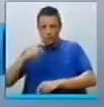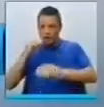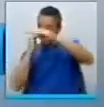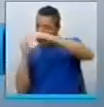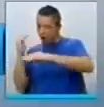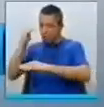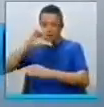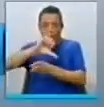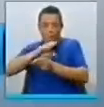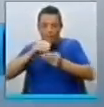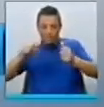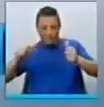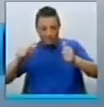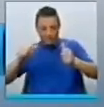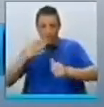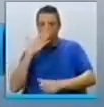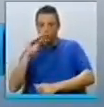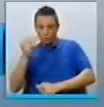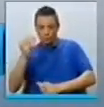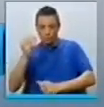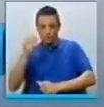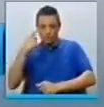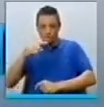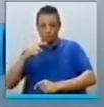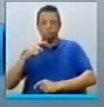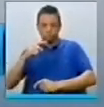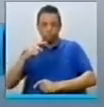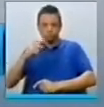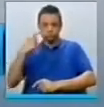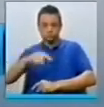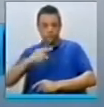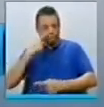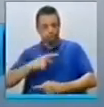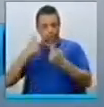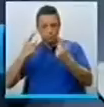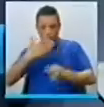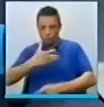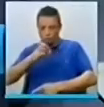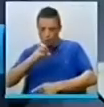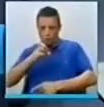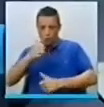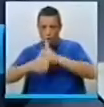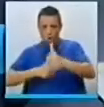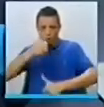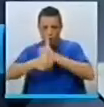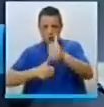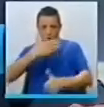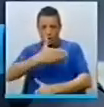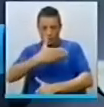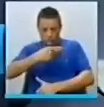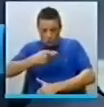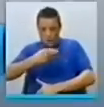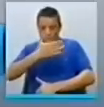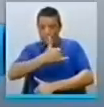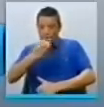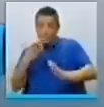qualidade os nossos Estudantes São estudantes de altíssima qualidade mas precisam de ter 18 ou 19 ou muito perto às vezes do 20 para entrar nesse